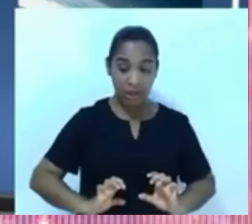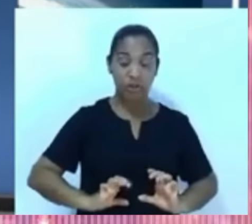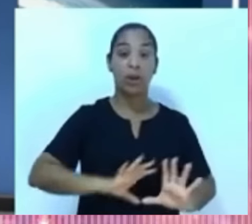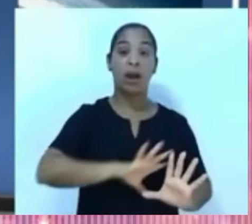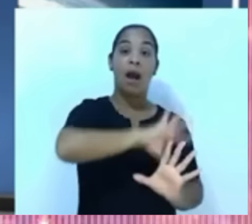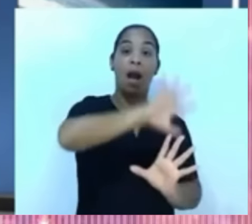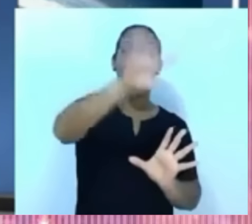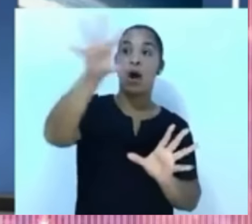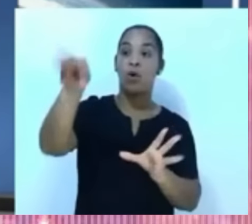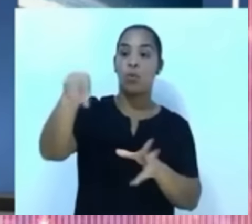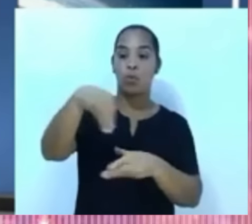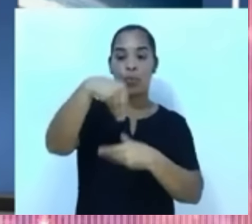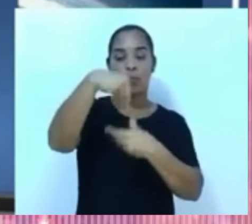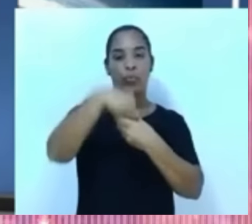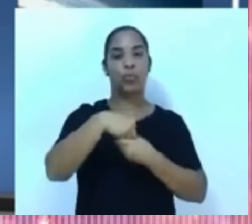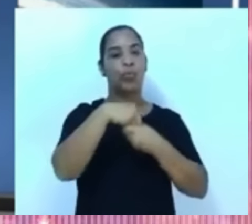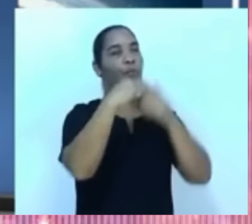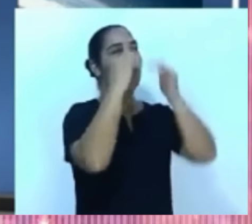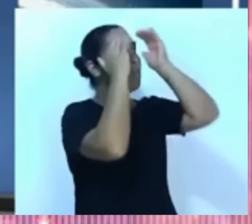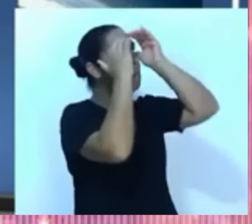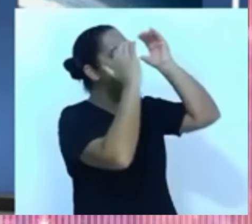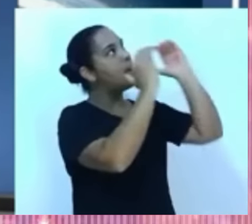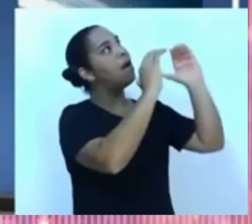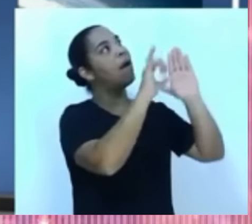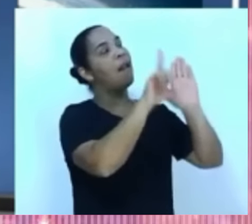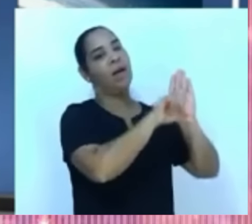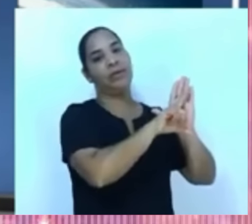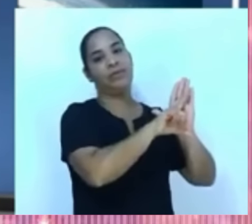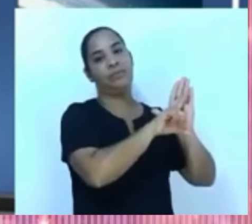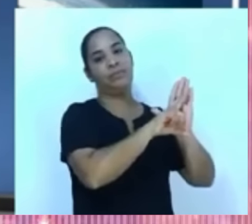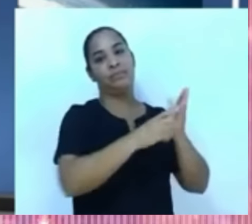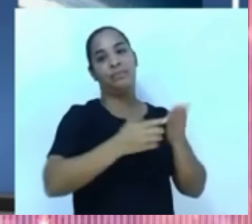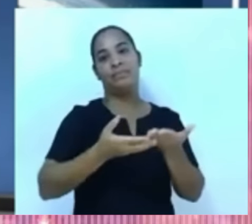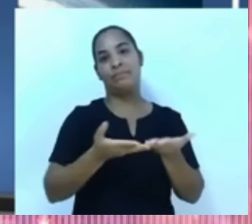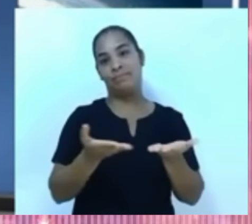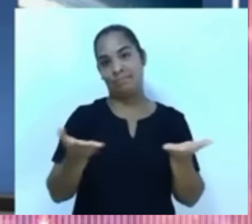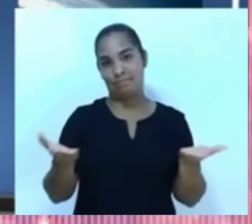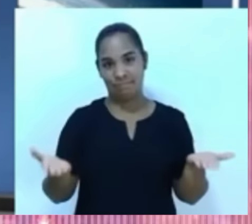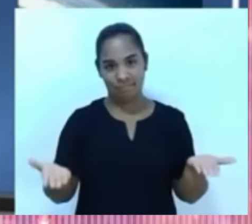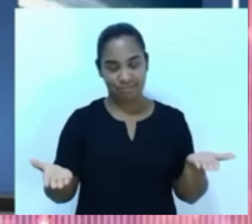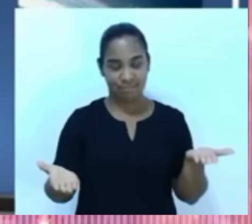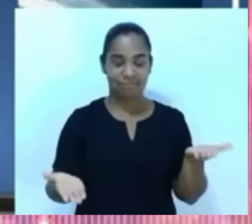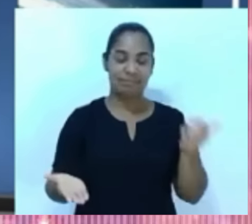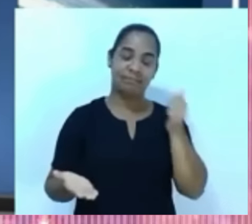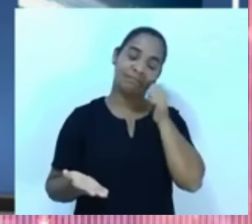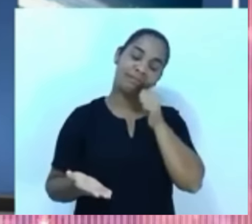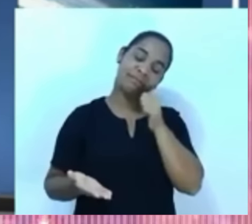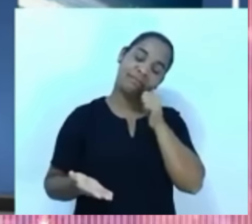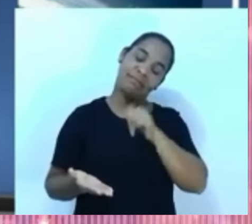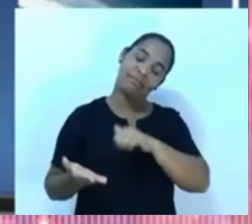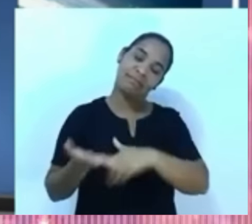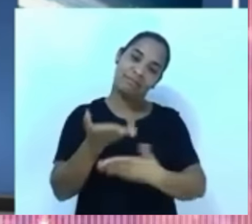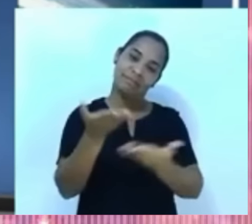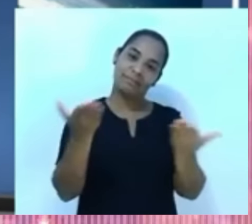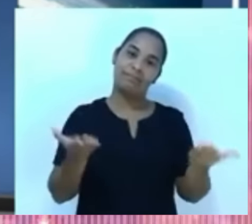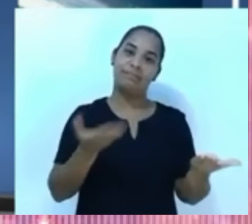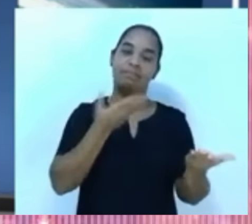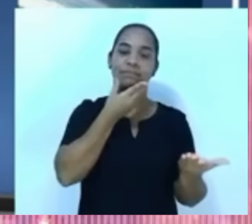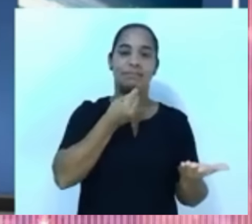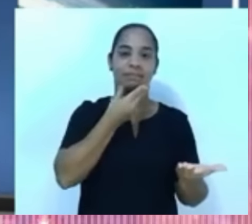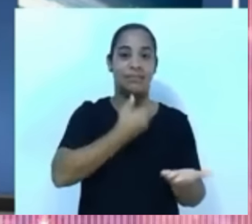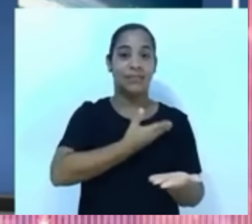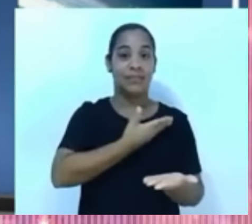as leis de Deus cara amiga meu Gentil amigo tudo